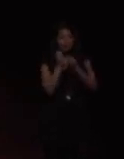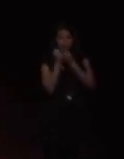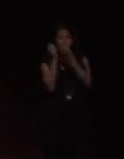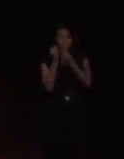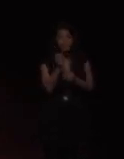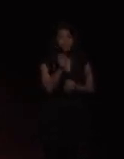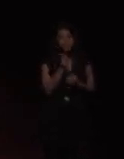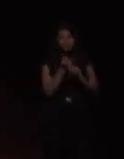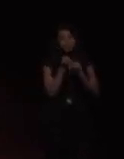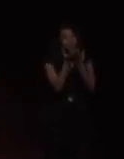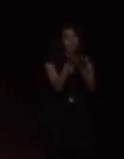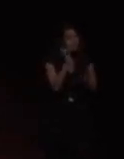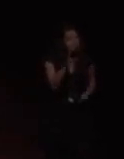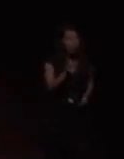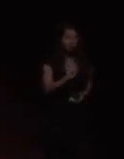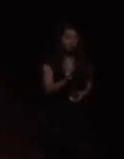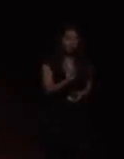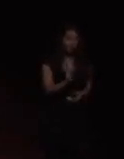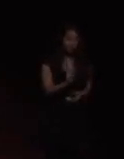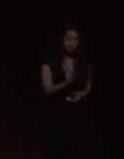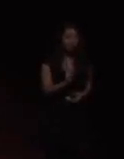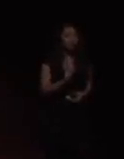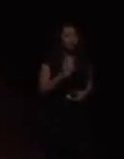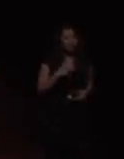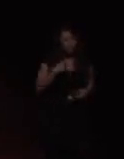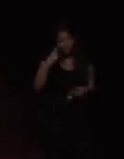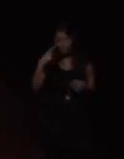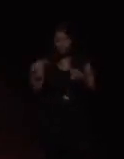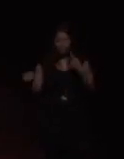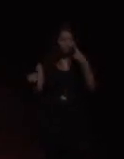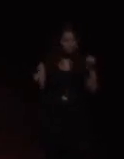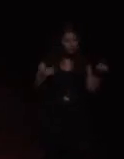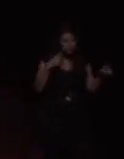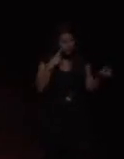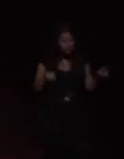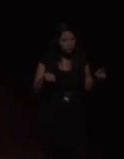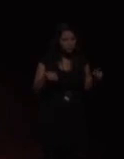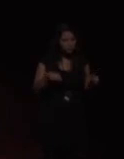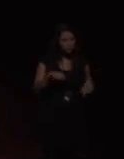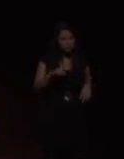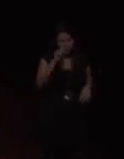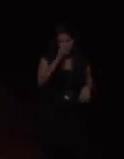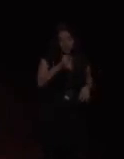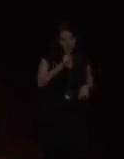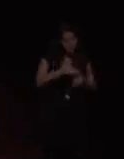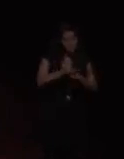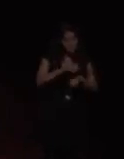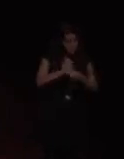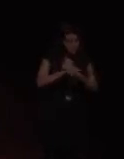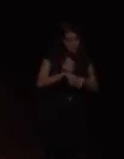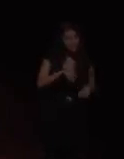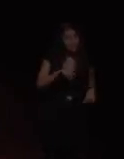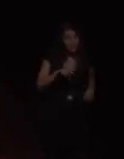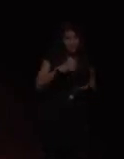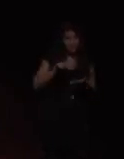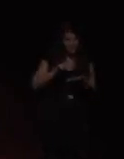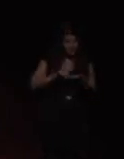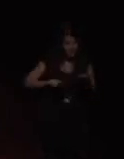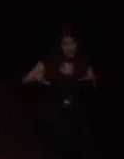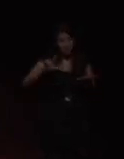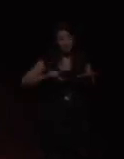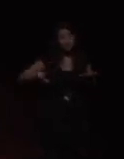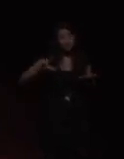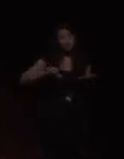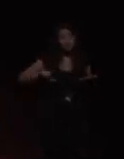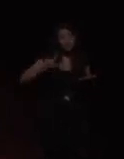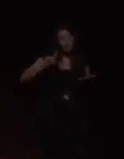por todos os lados. Eu vejo que a literatura é parte de nossa condição humana. É quase como se fosse uma marca